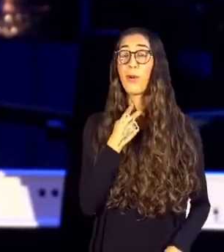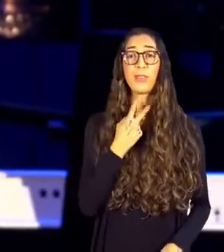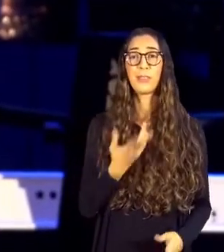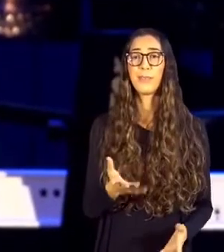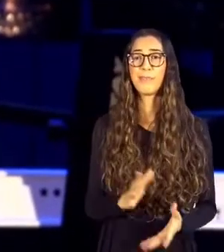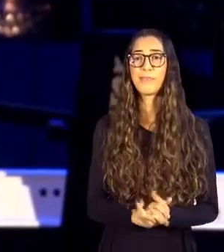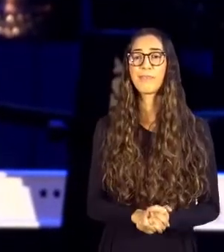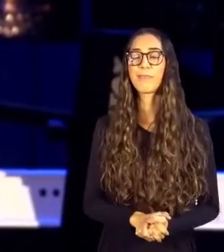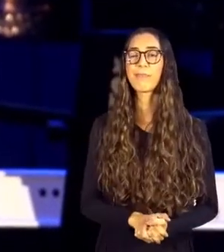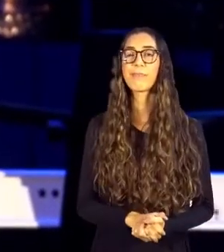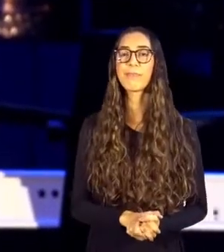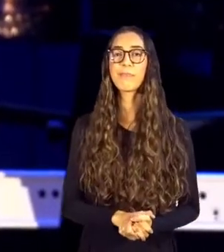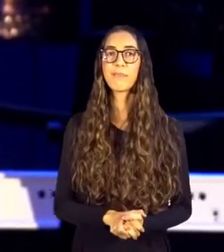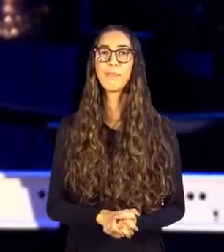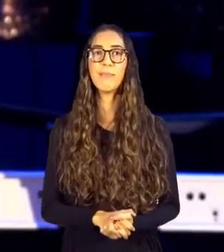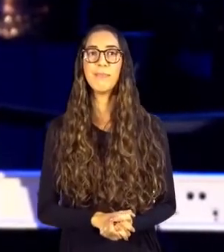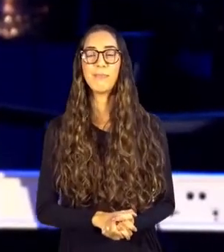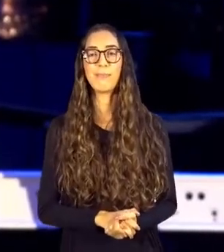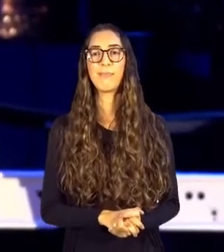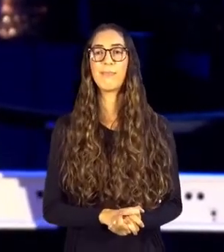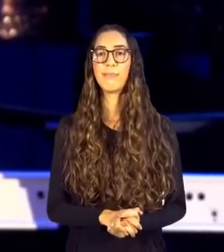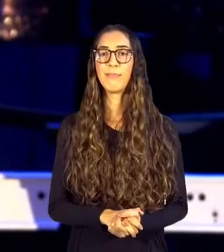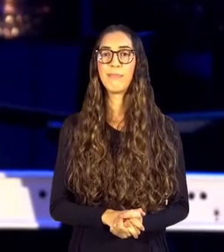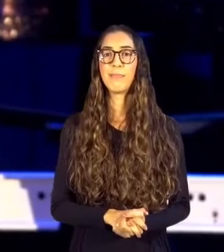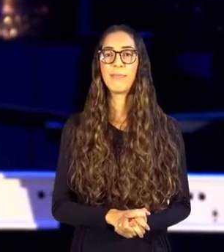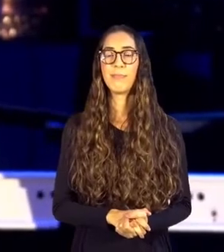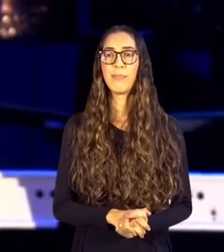levar à morte